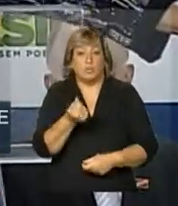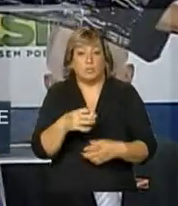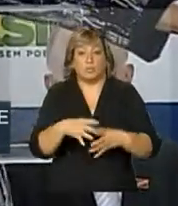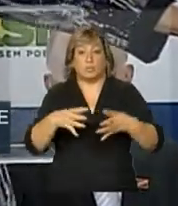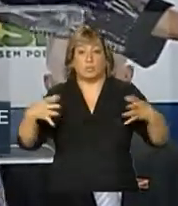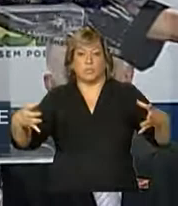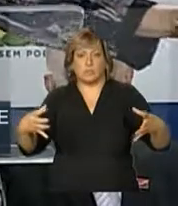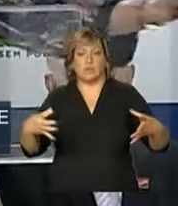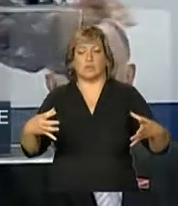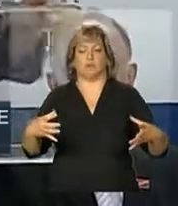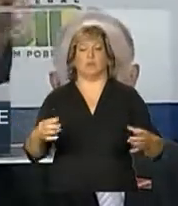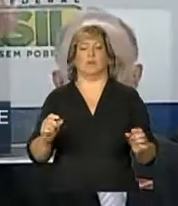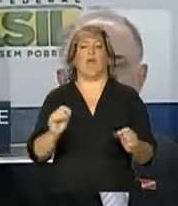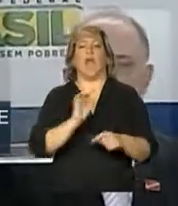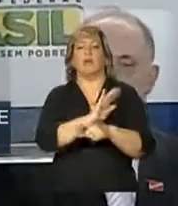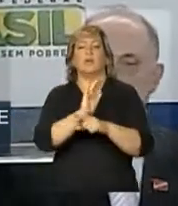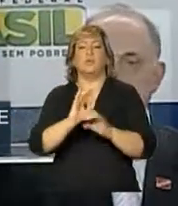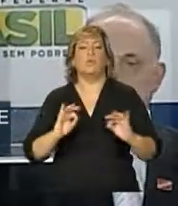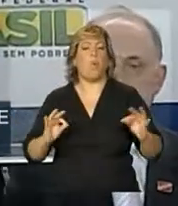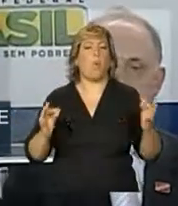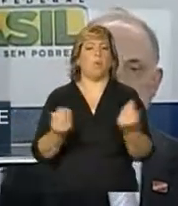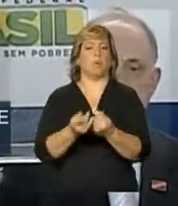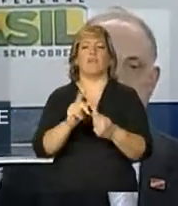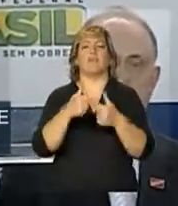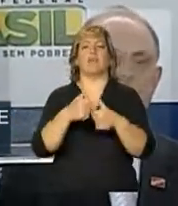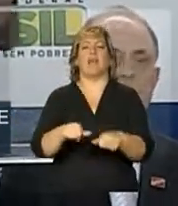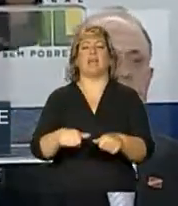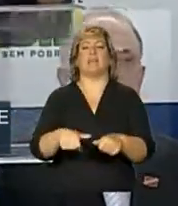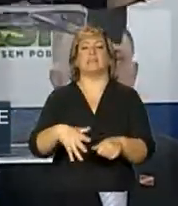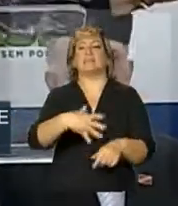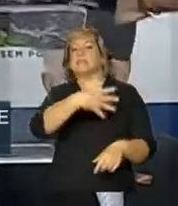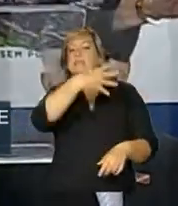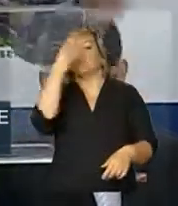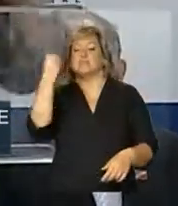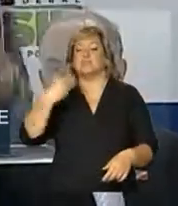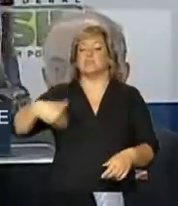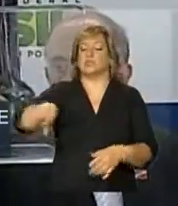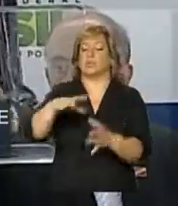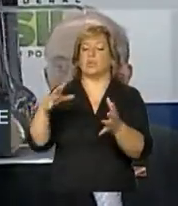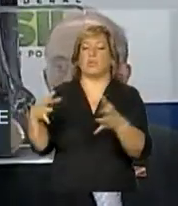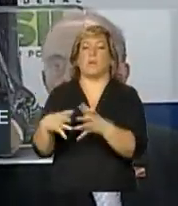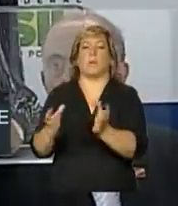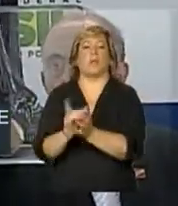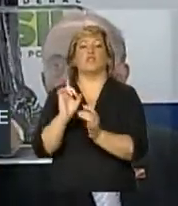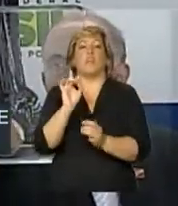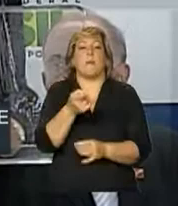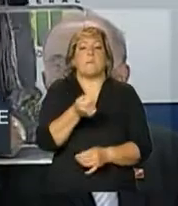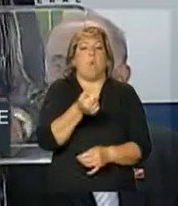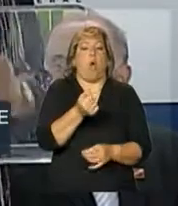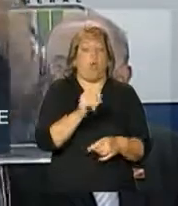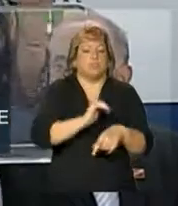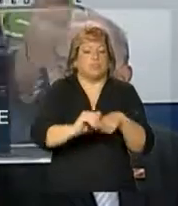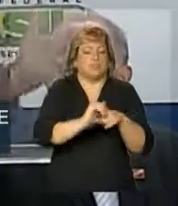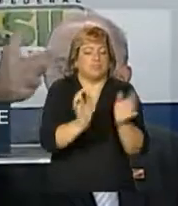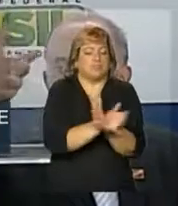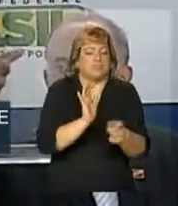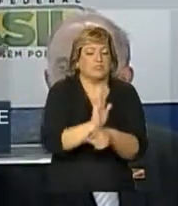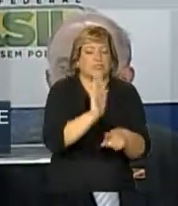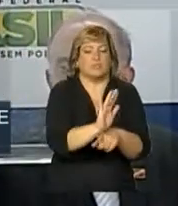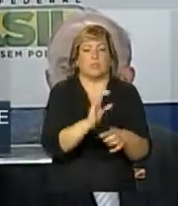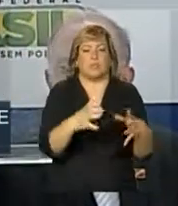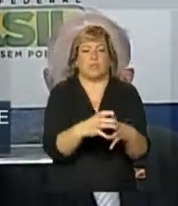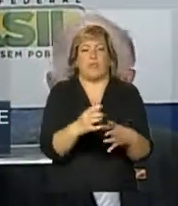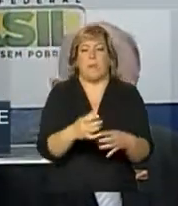para trás, não ficasse para trás e só uns poucos fossem beneficiados